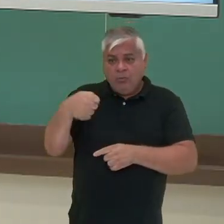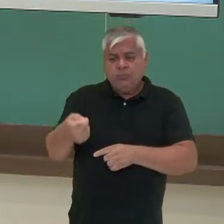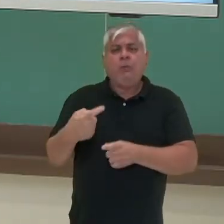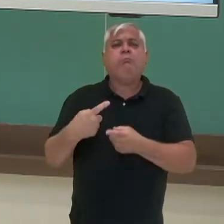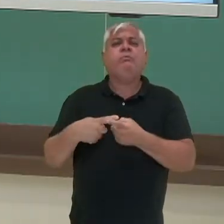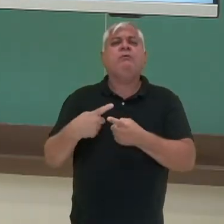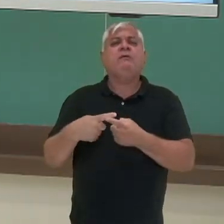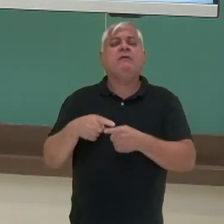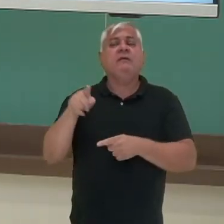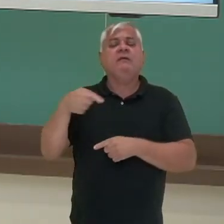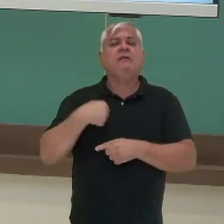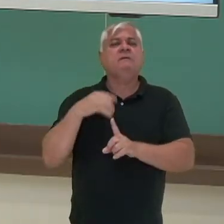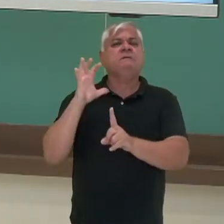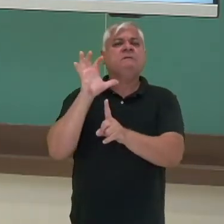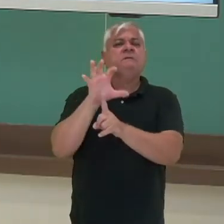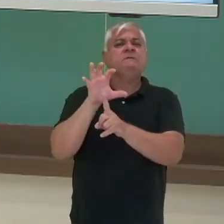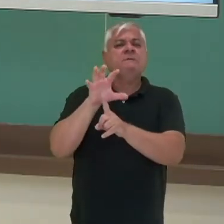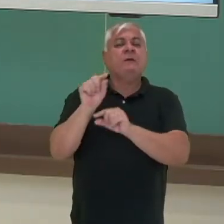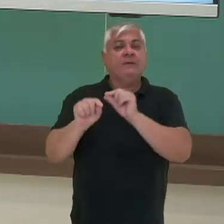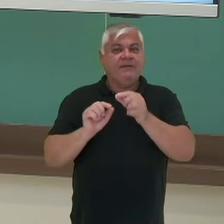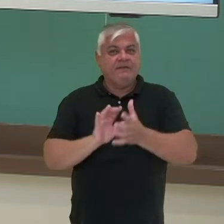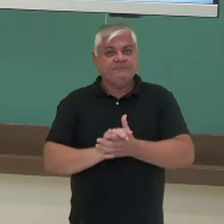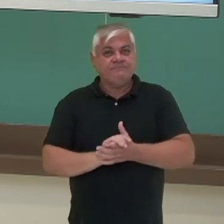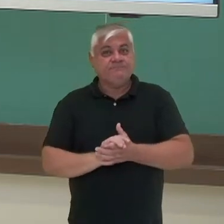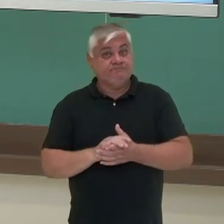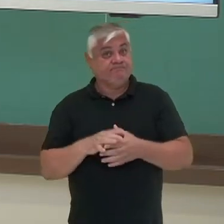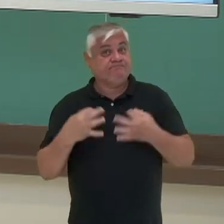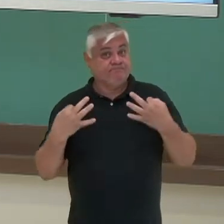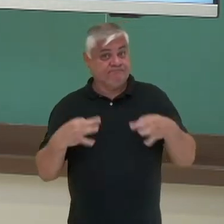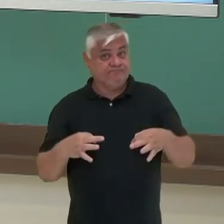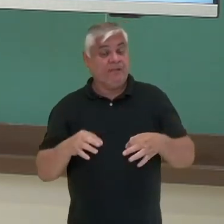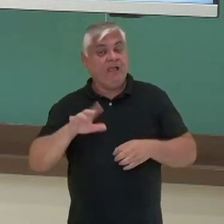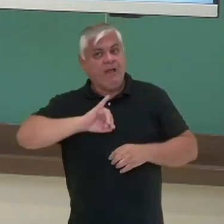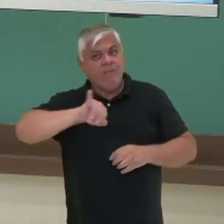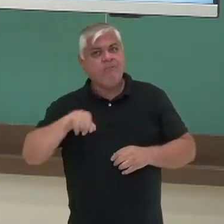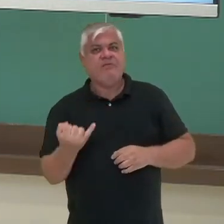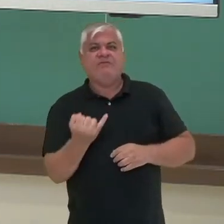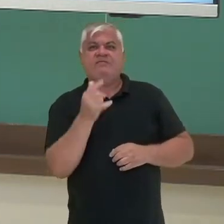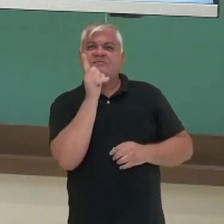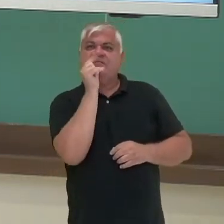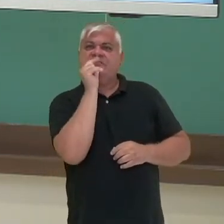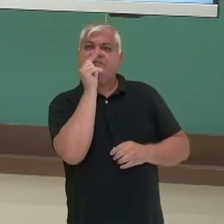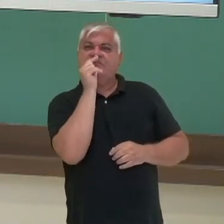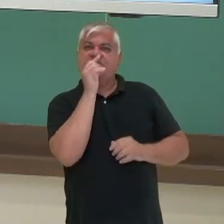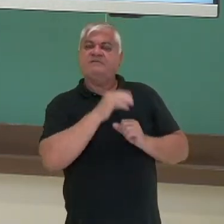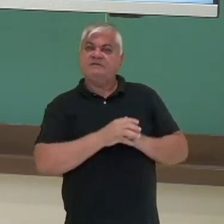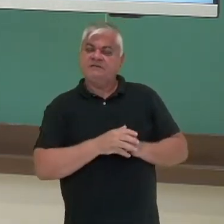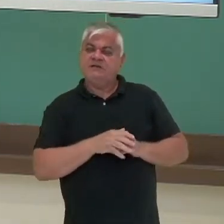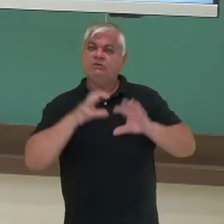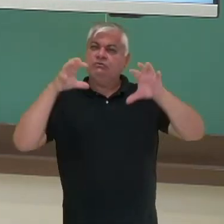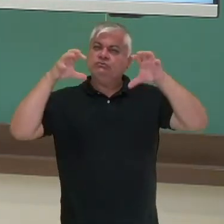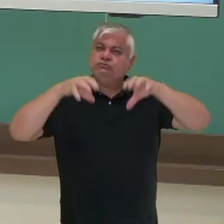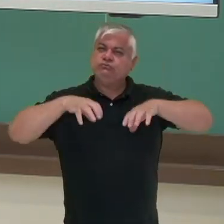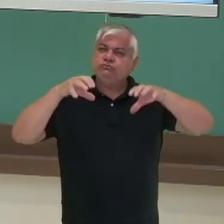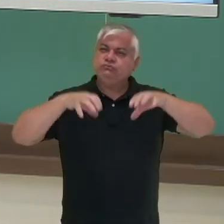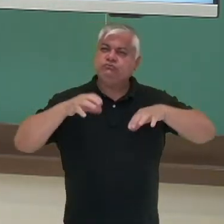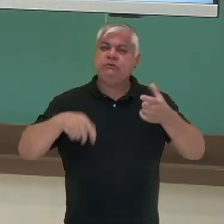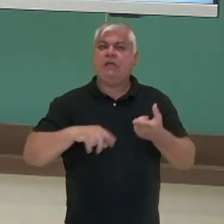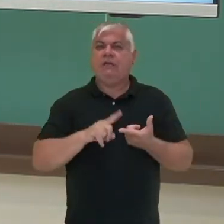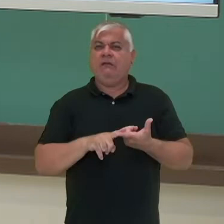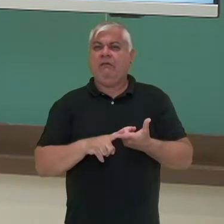ele está incentivando aí, né? Certamente o reaproveitamento, né, da água, da chuva, enfim,